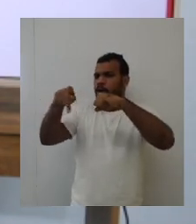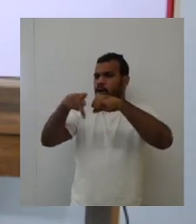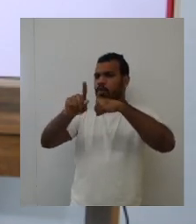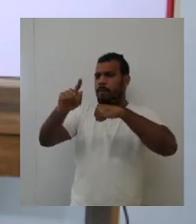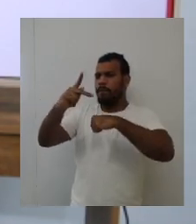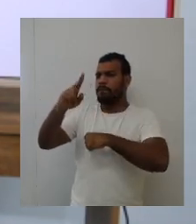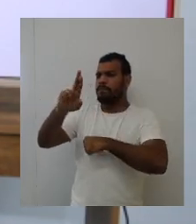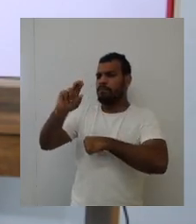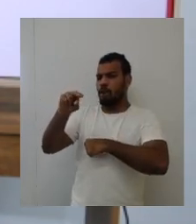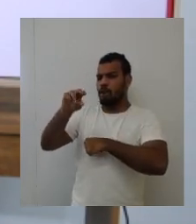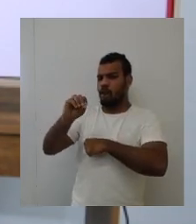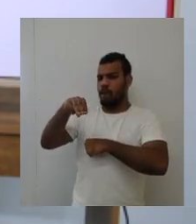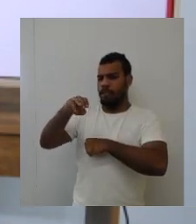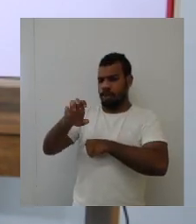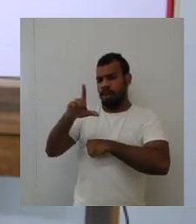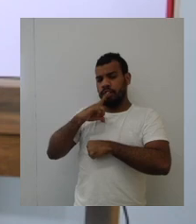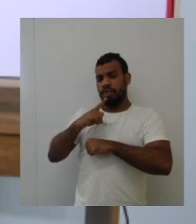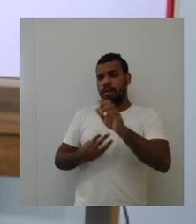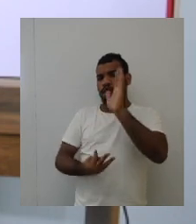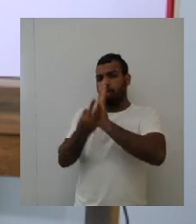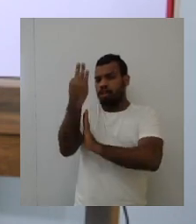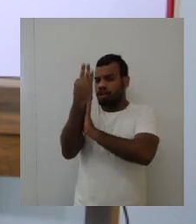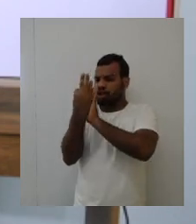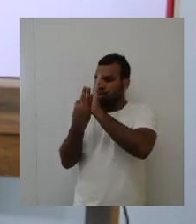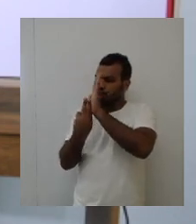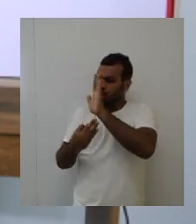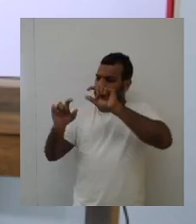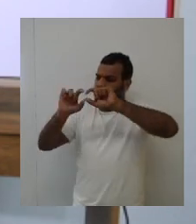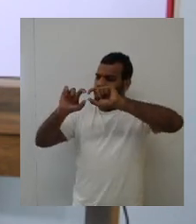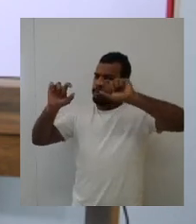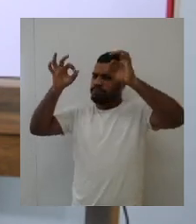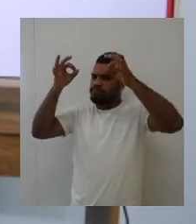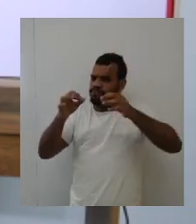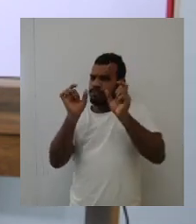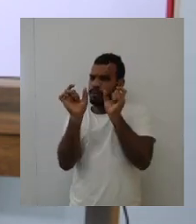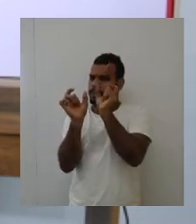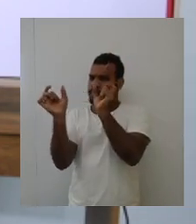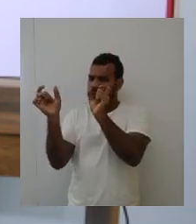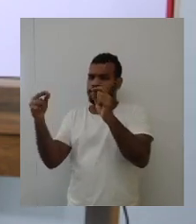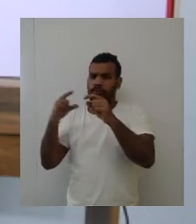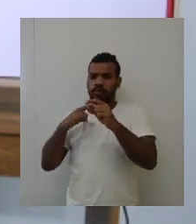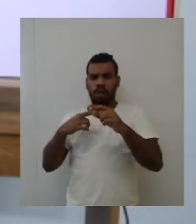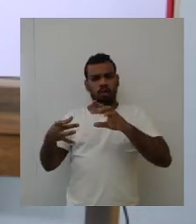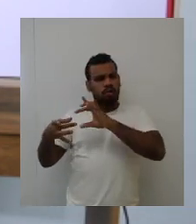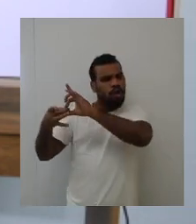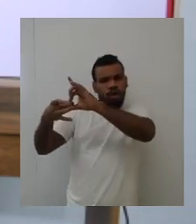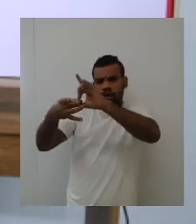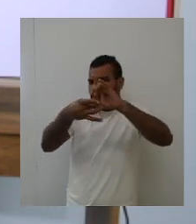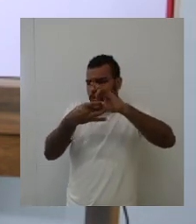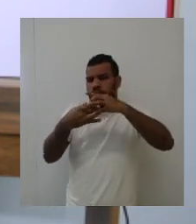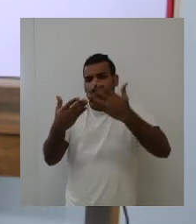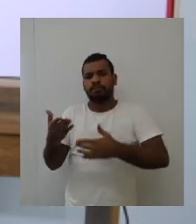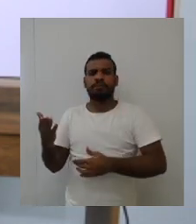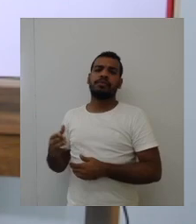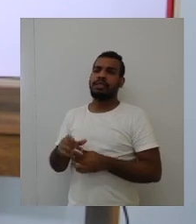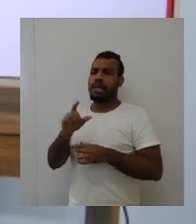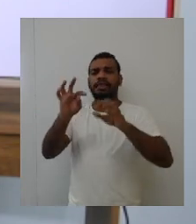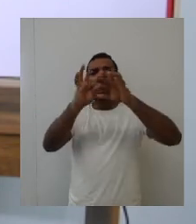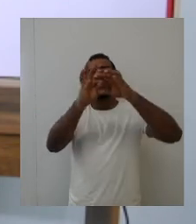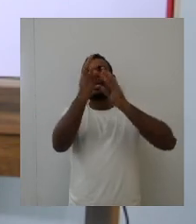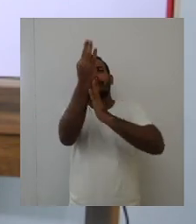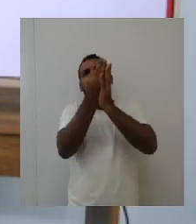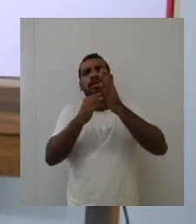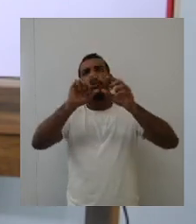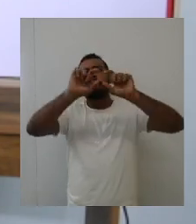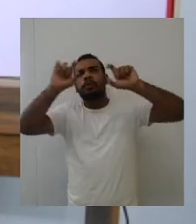essa coesão textual, né? Essa progressão do texto, essa união, essa costura, enfim, entre